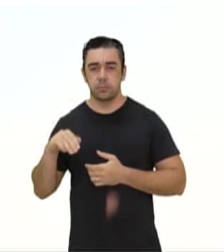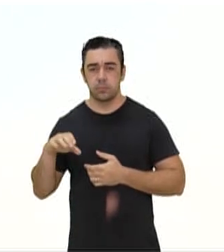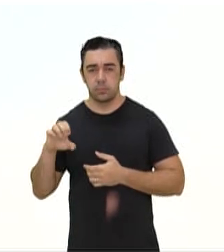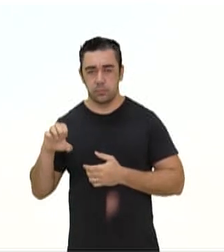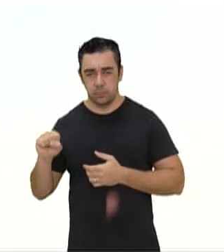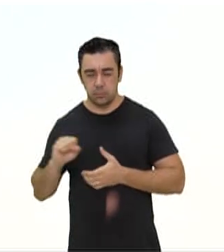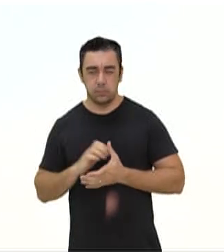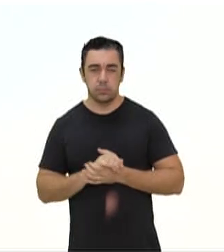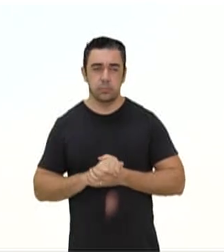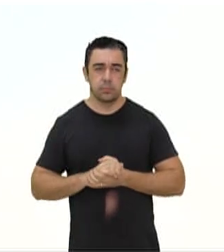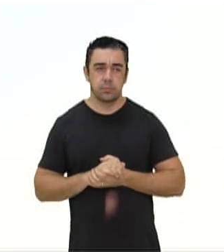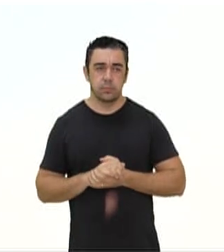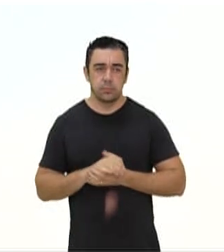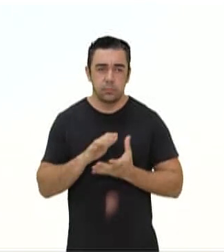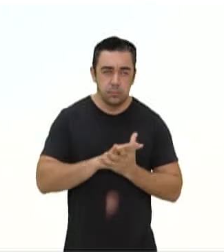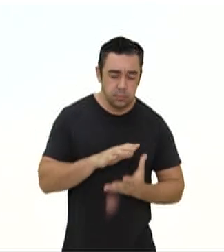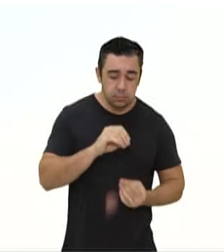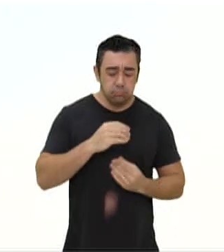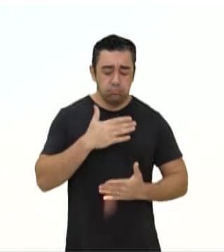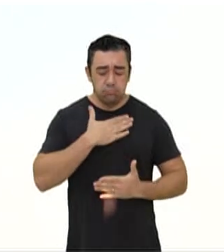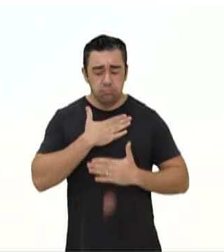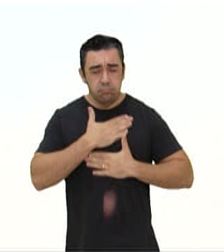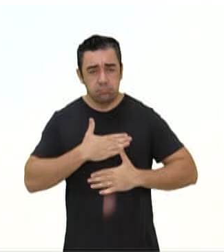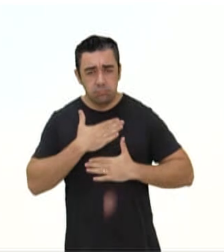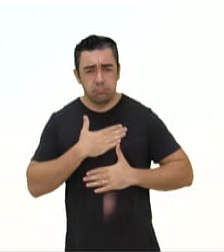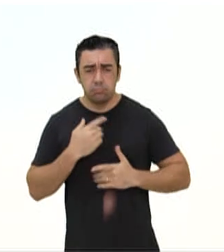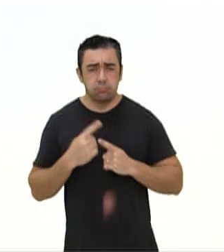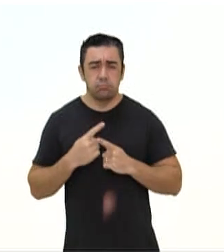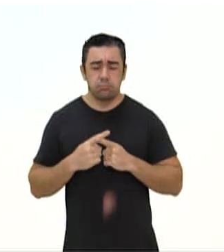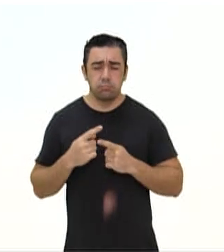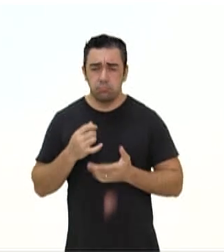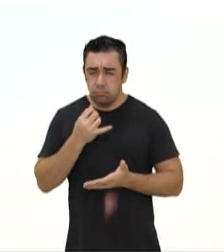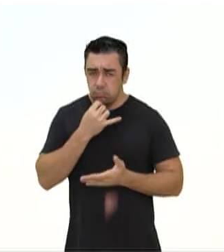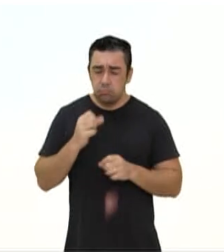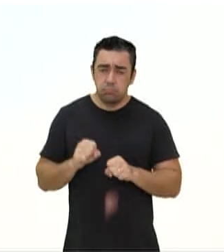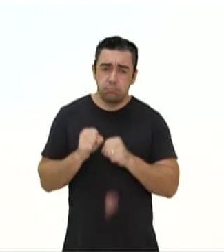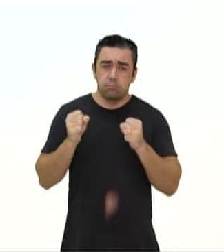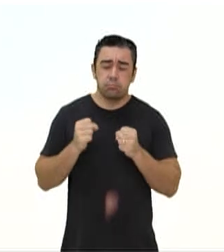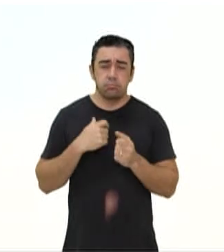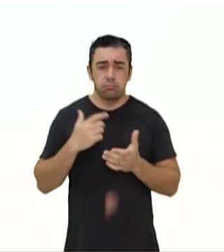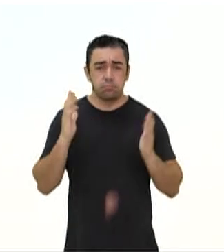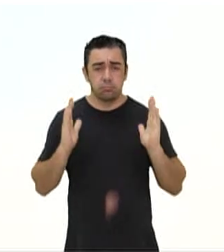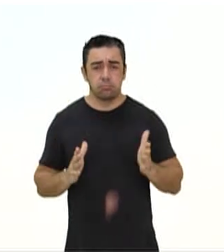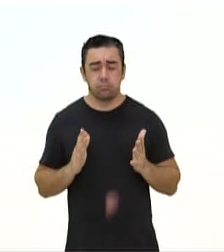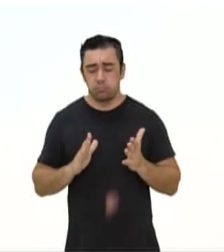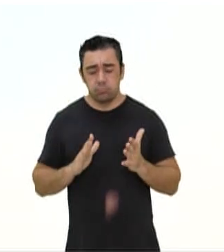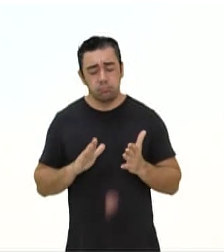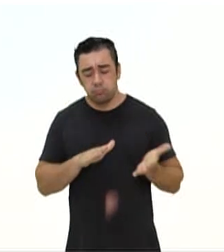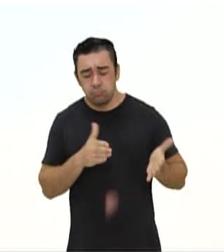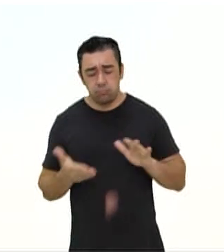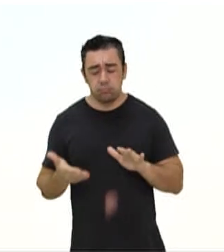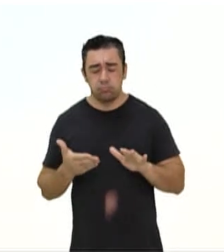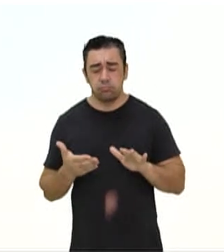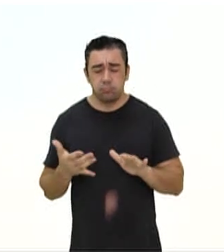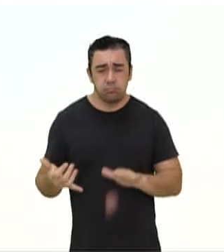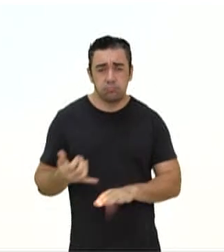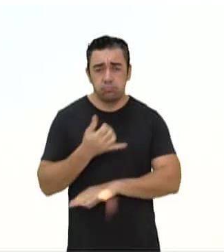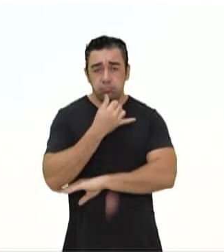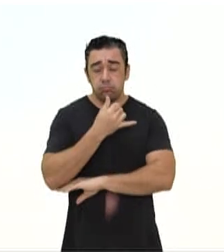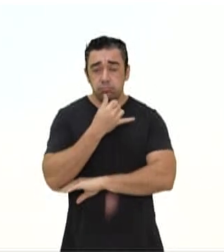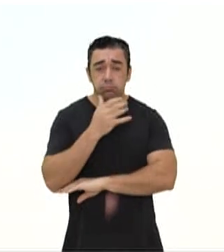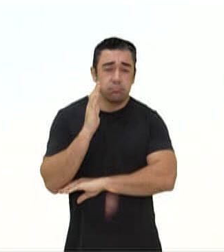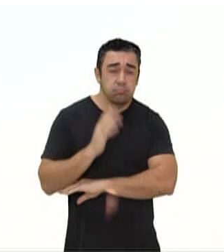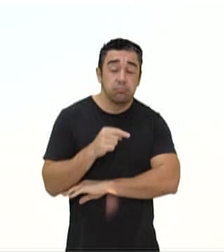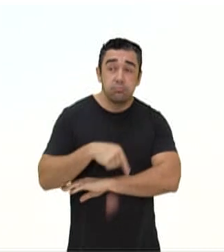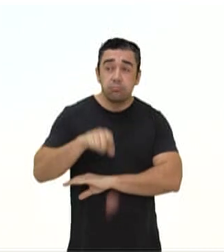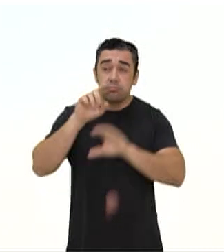ok? Alma minha gentil, que te partiste, tão cedo desta vida descontente, repousa lá